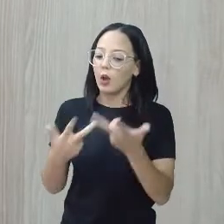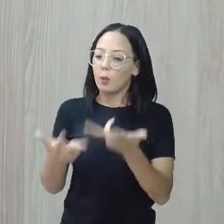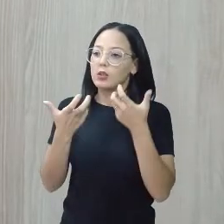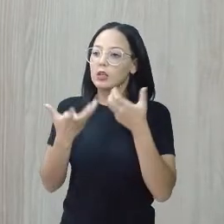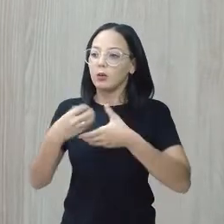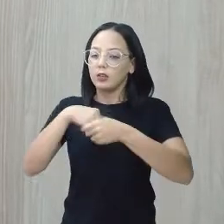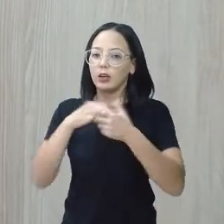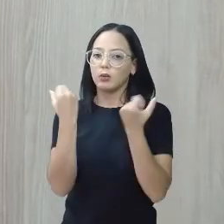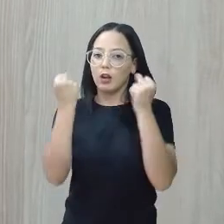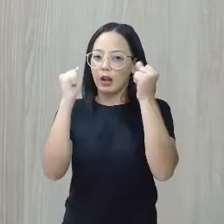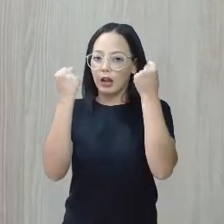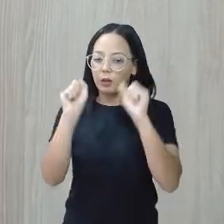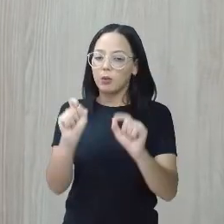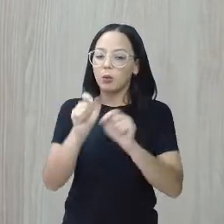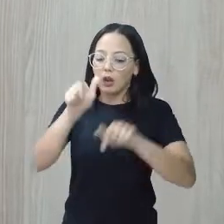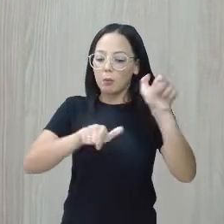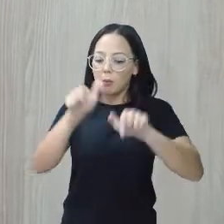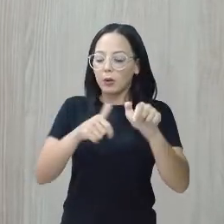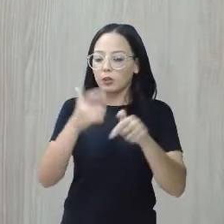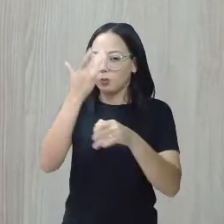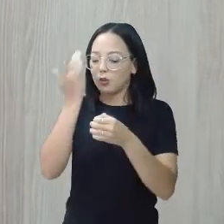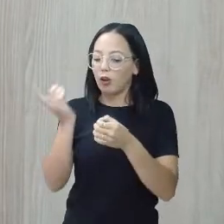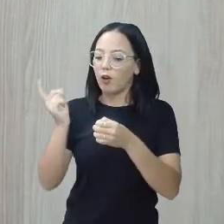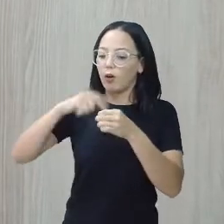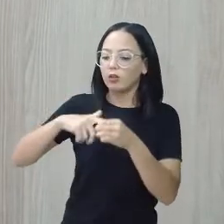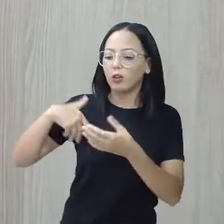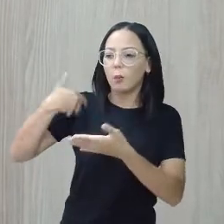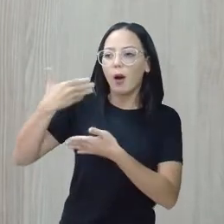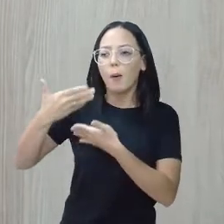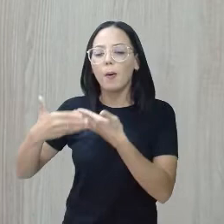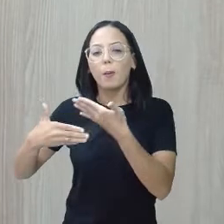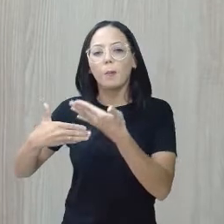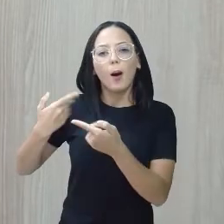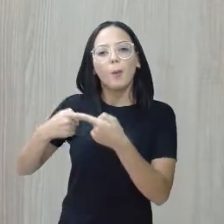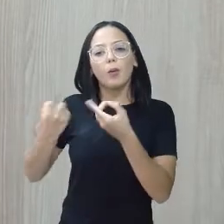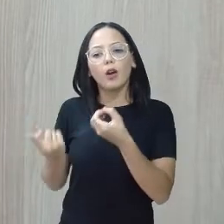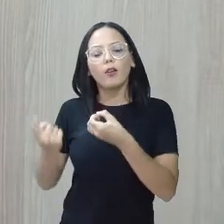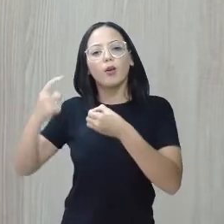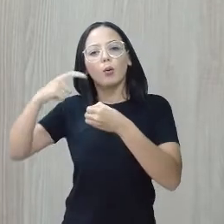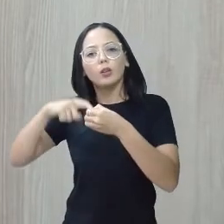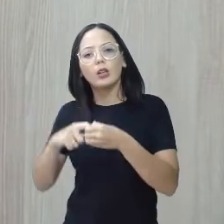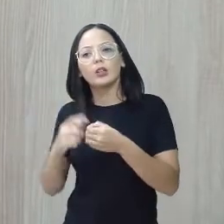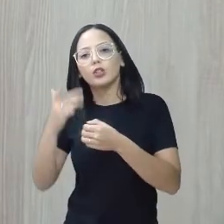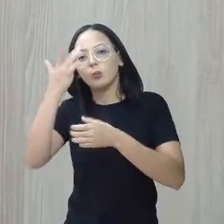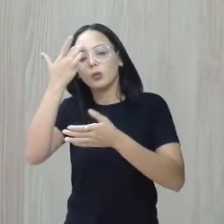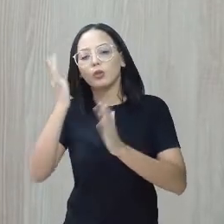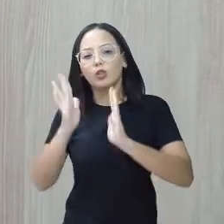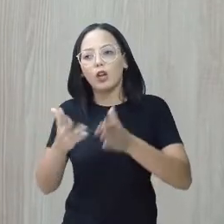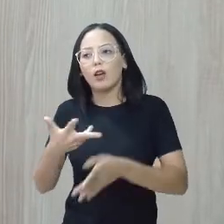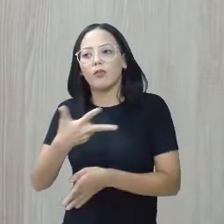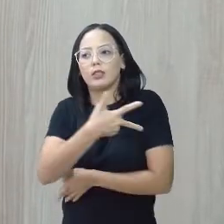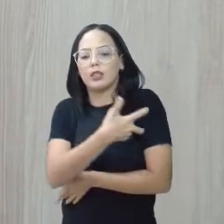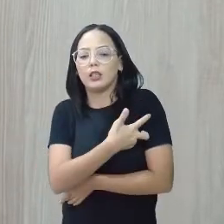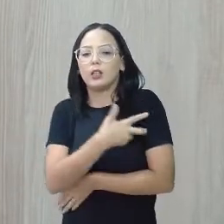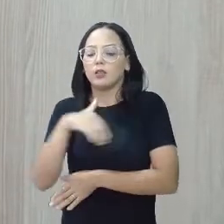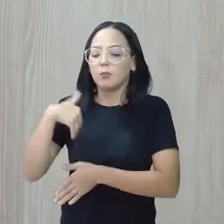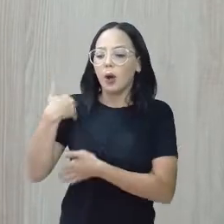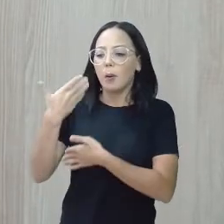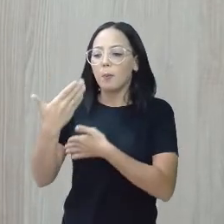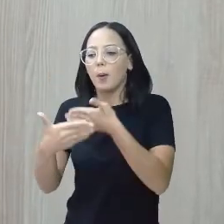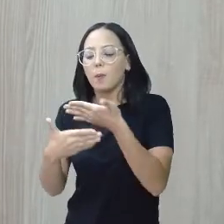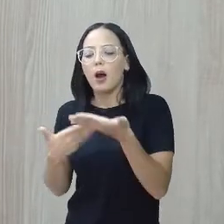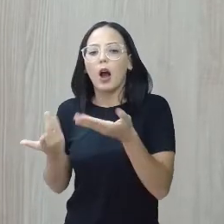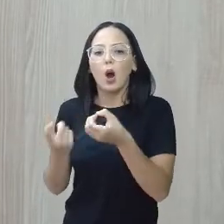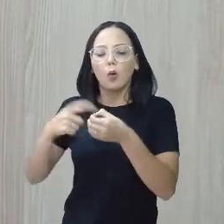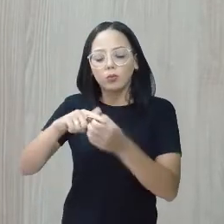das academias, por exemplo, as pessoas voltando aos poucos, né? Porque aí vai voltando, o pessoal tá vacinando, então aí vai criando mais